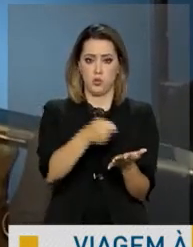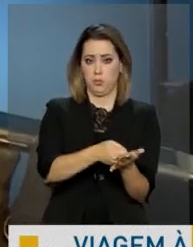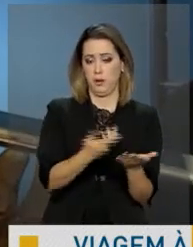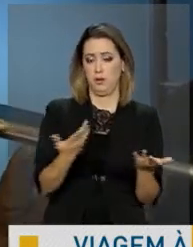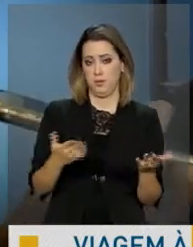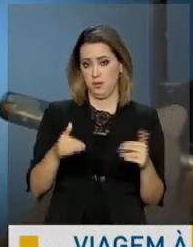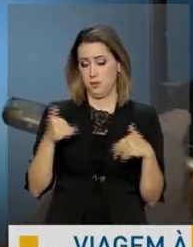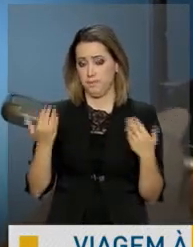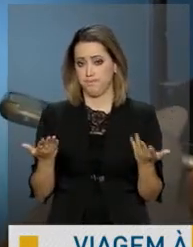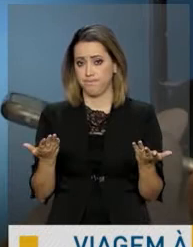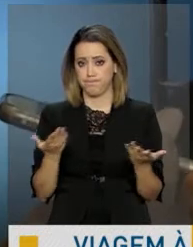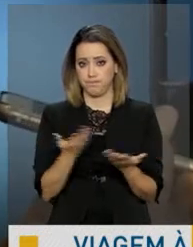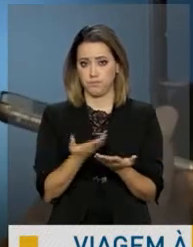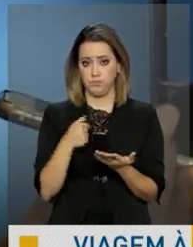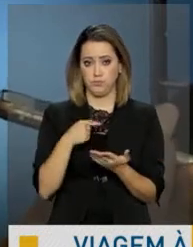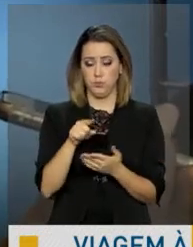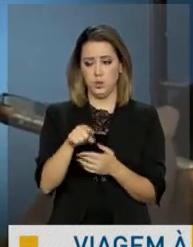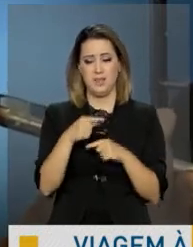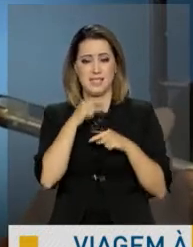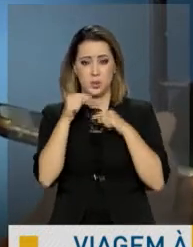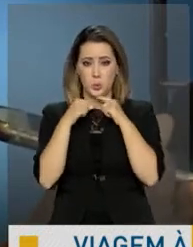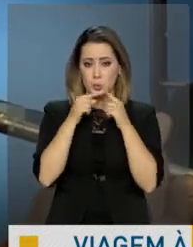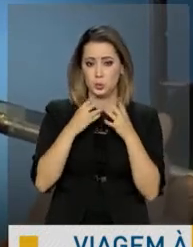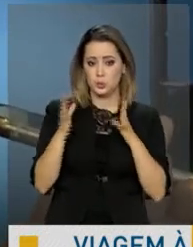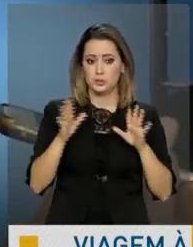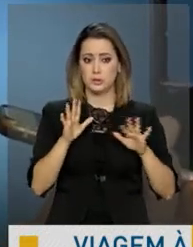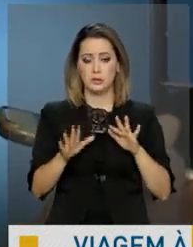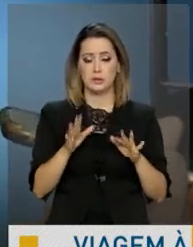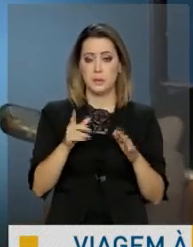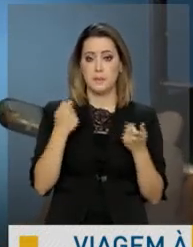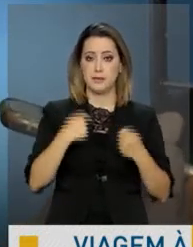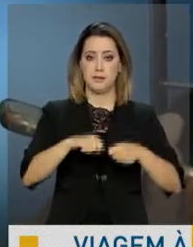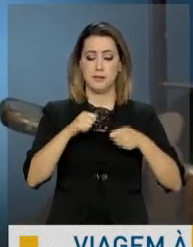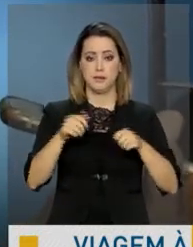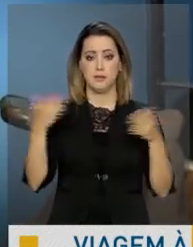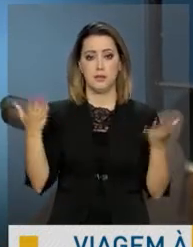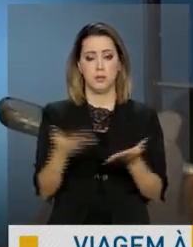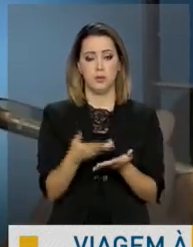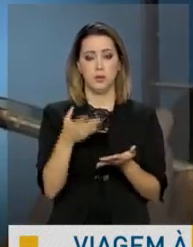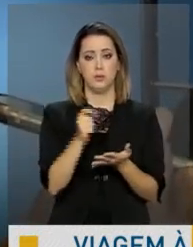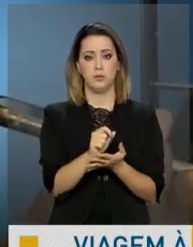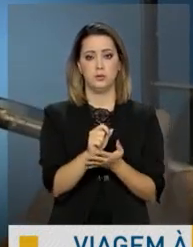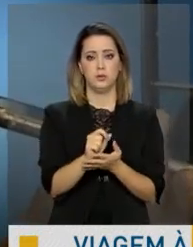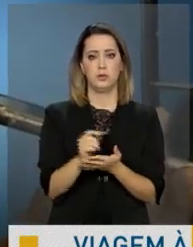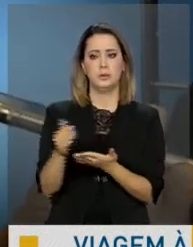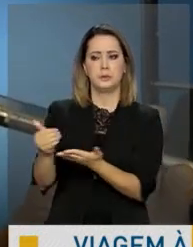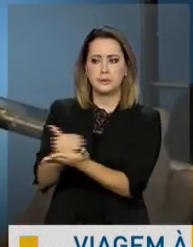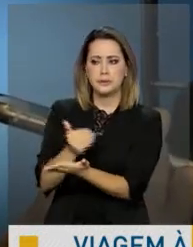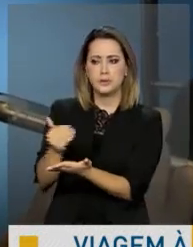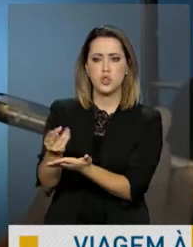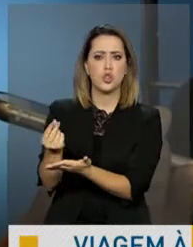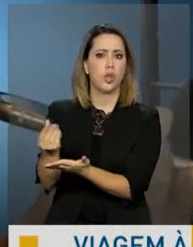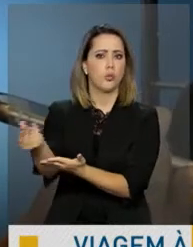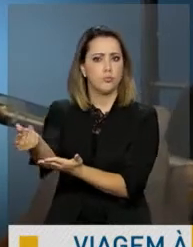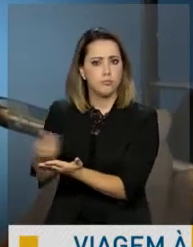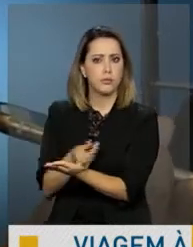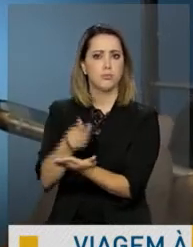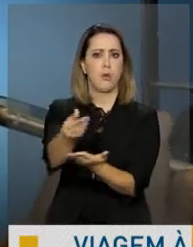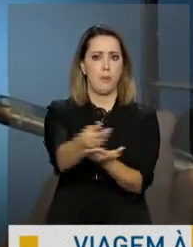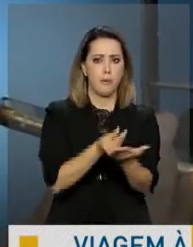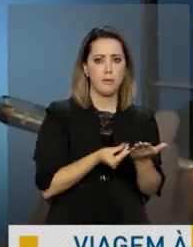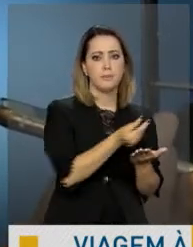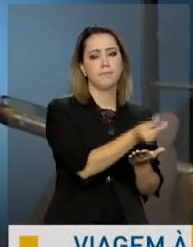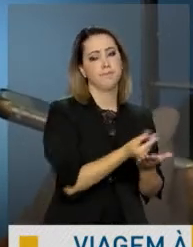agora. Então, gerando esta incerteza, cria-se a necessidade de receitas adicionais. Além do